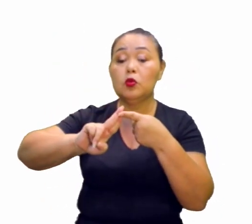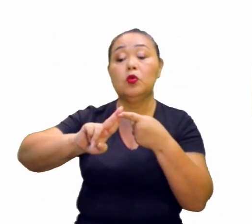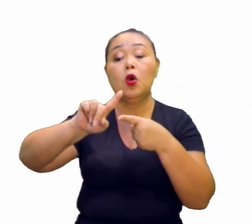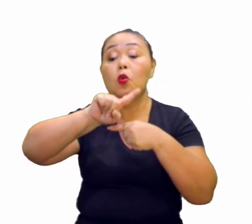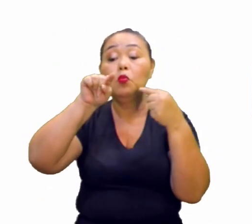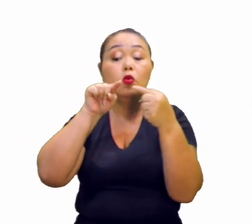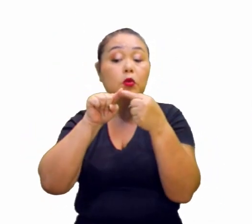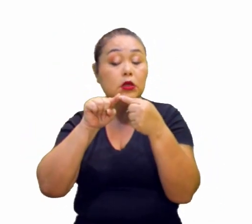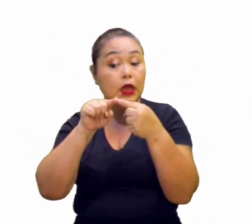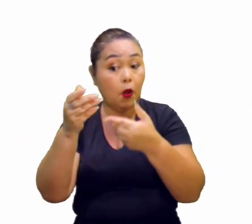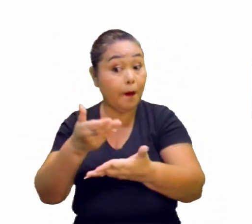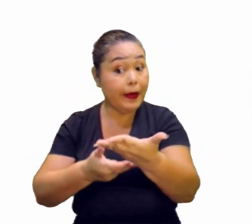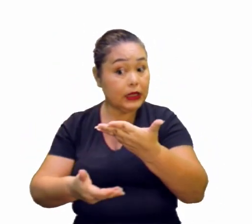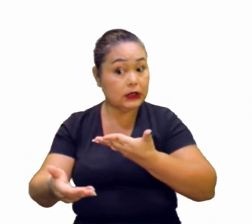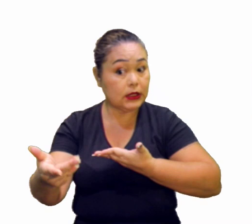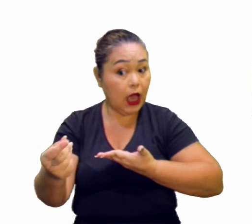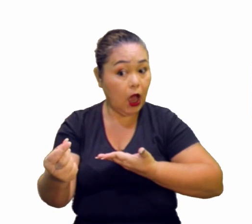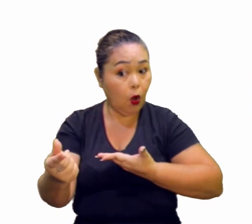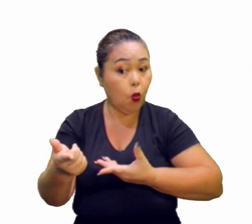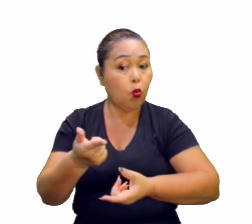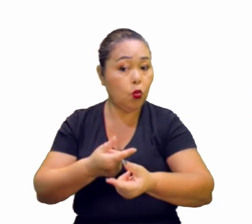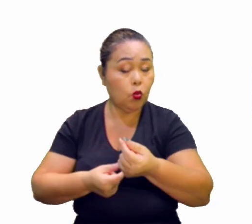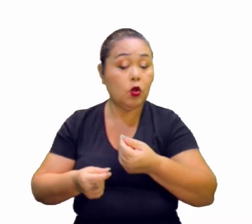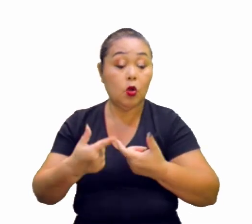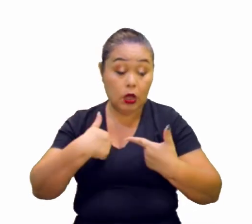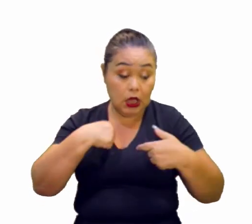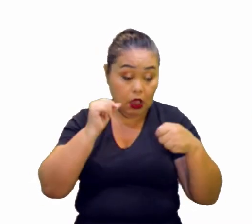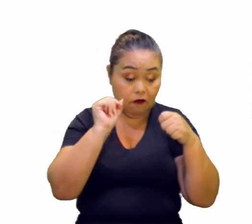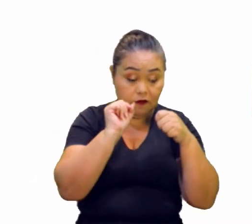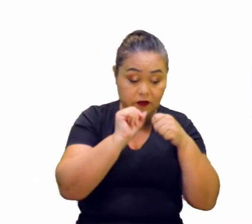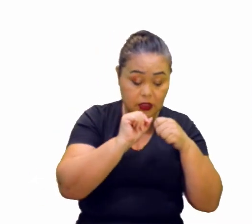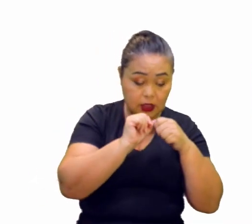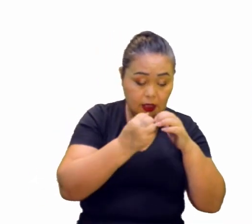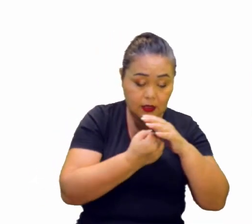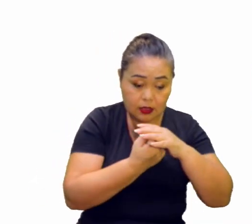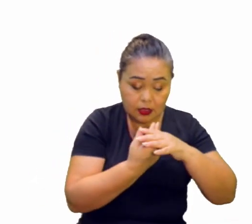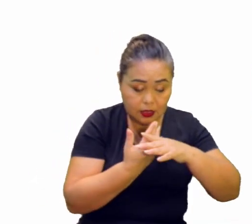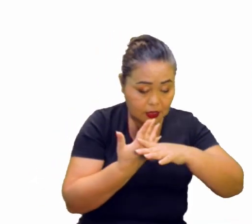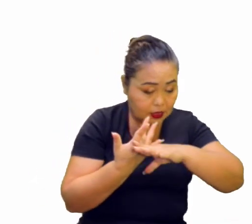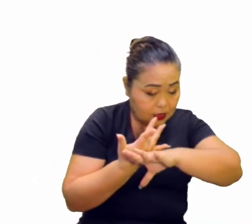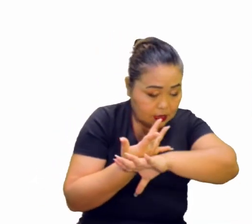fins comerciais, onde o que eu produzir, eu vou estar